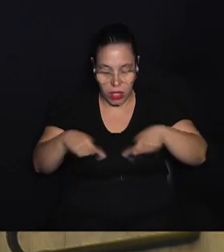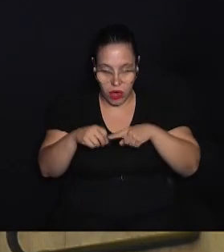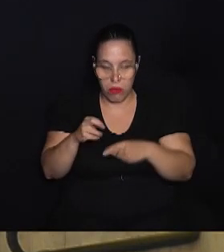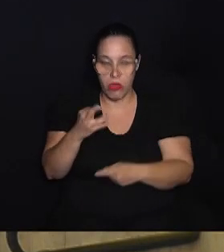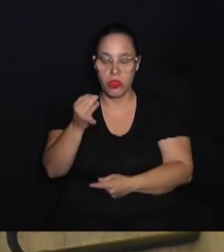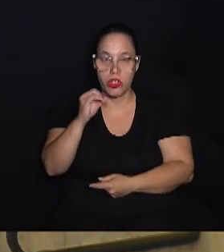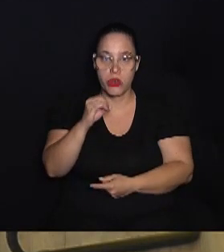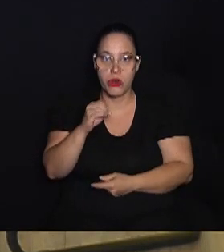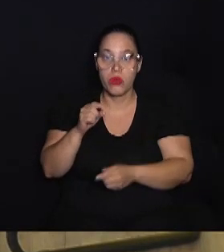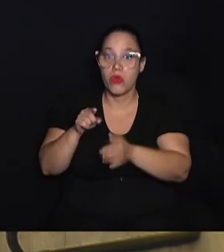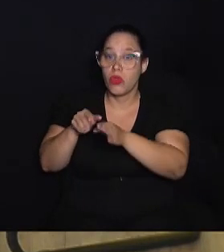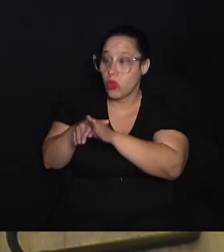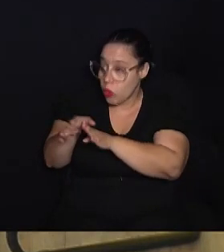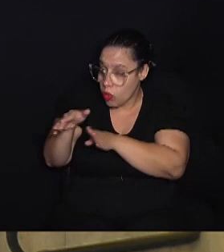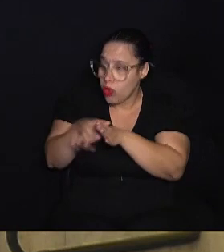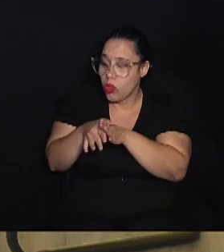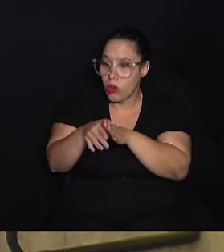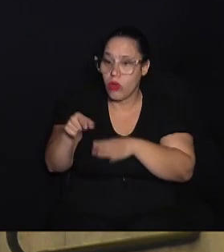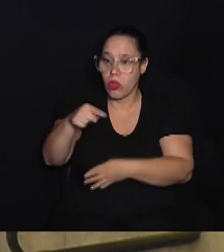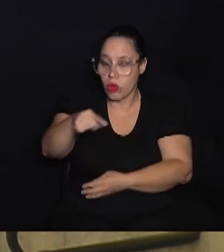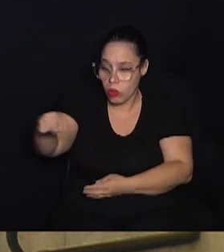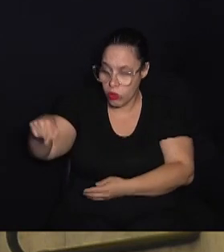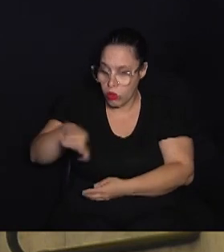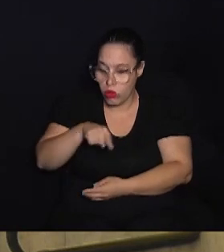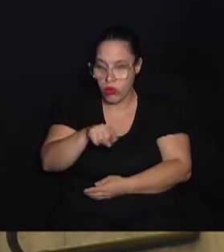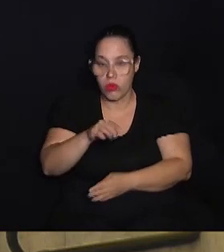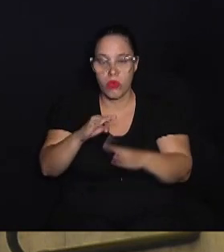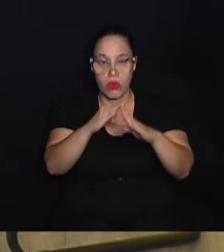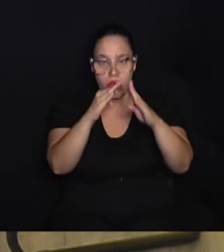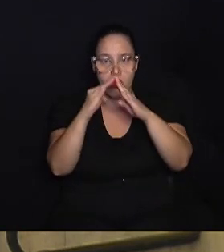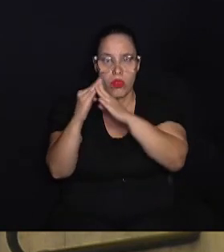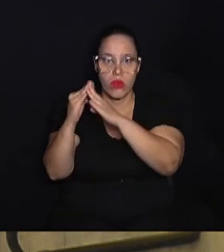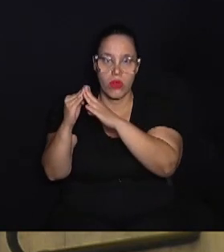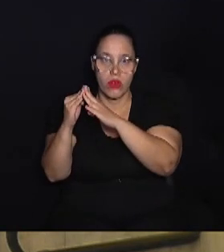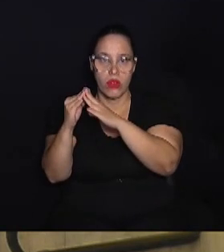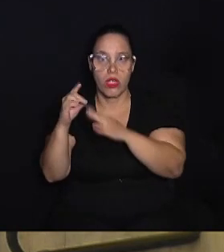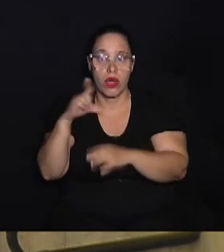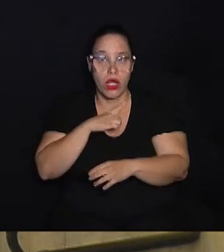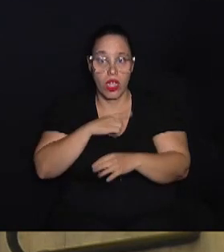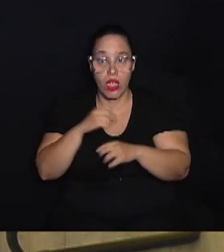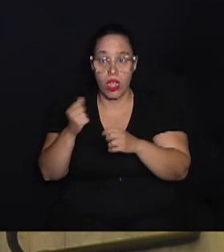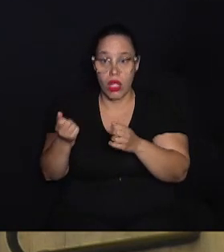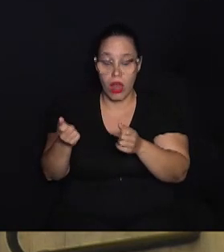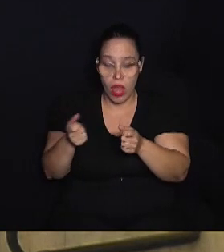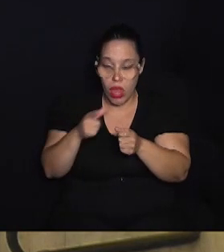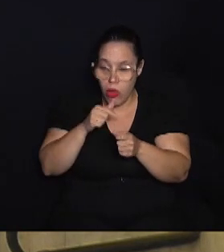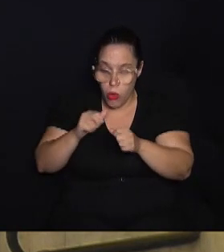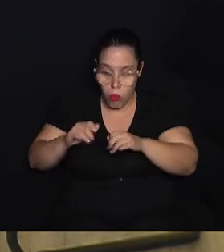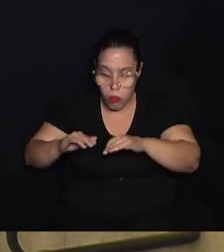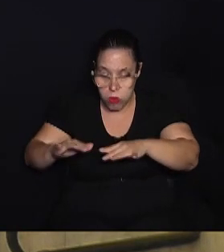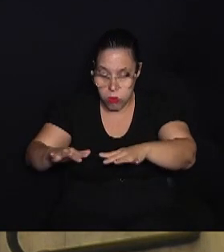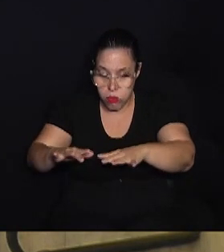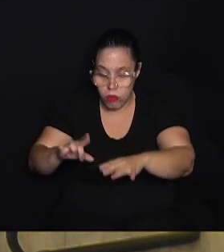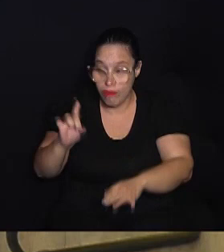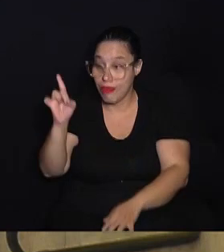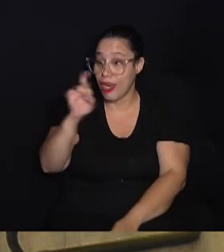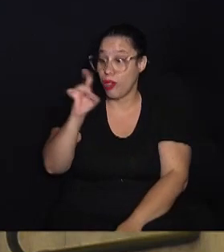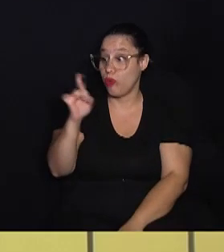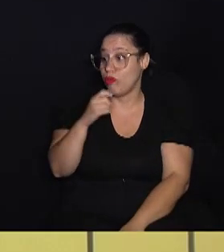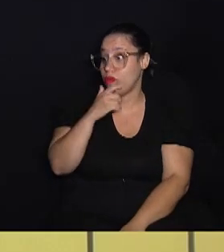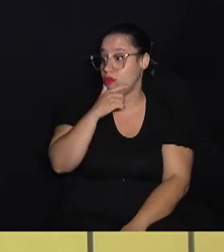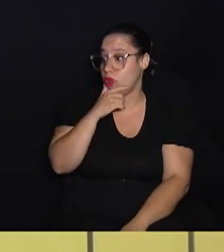É indicado que os vizinhos daquele terreno, por exemplo, eles mesmos tentem apagar o fogo? Não é, porque eles não têm